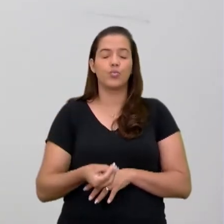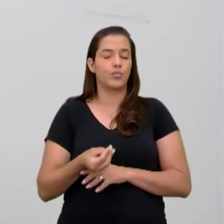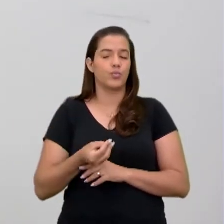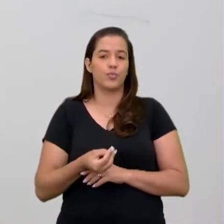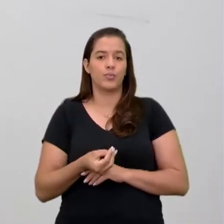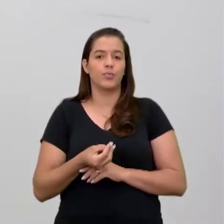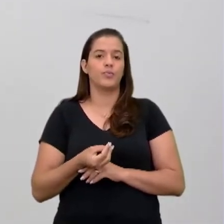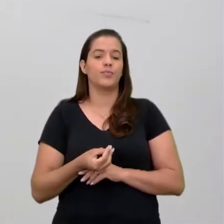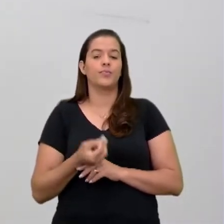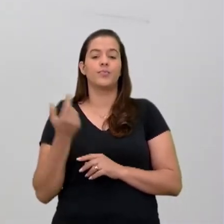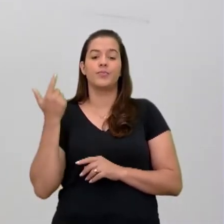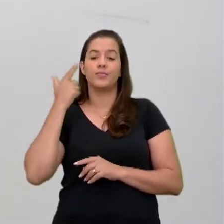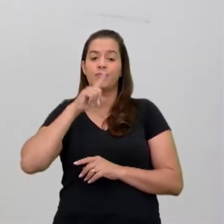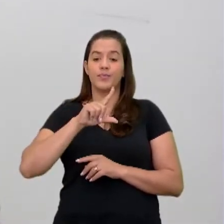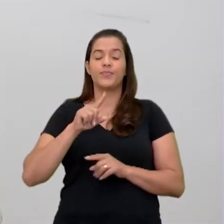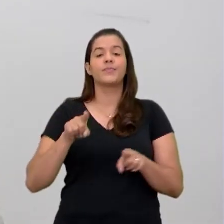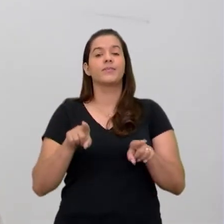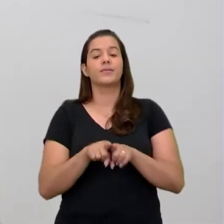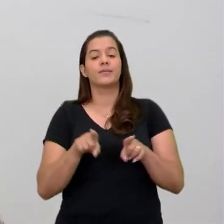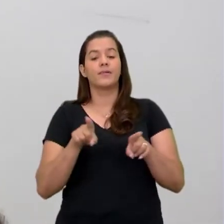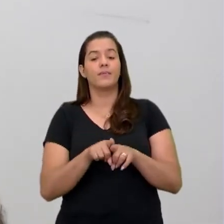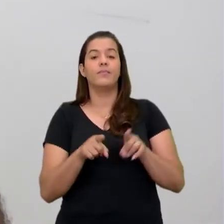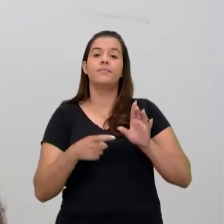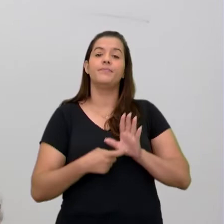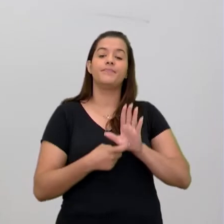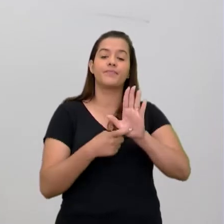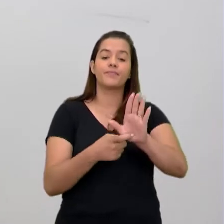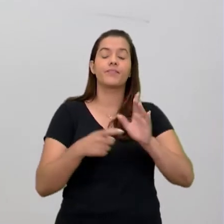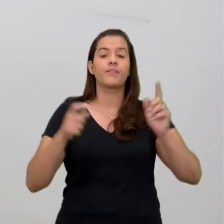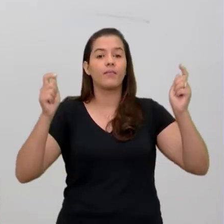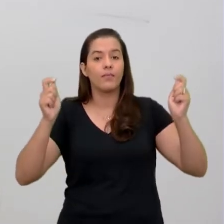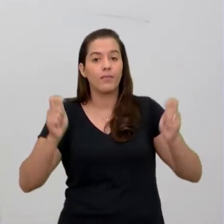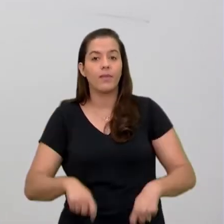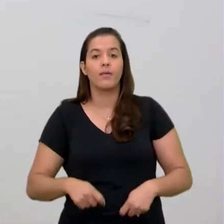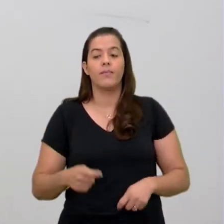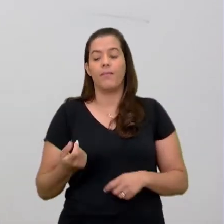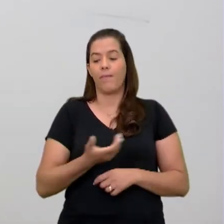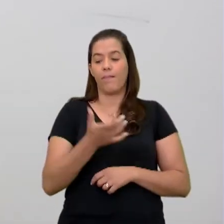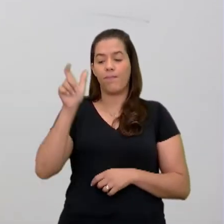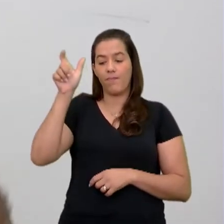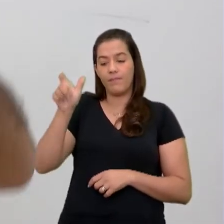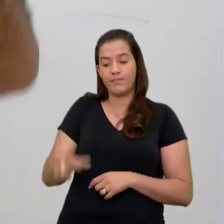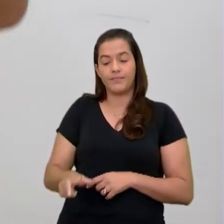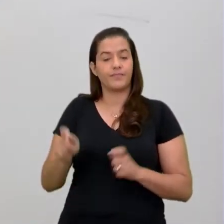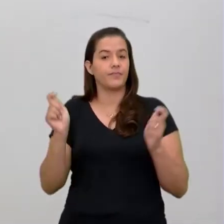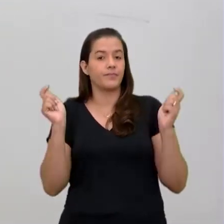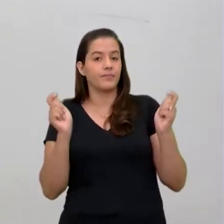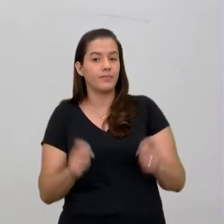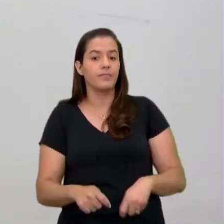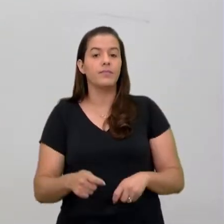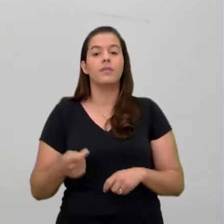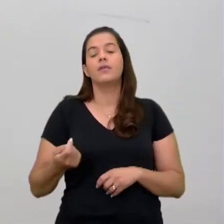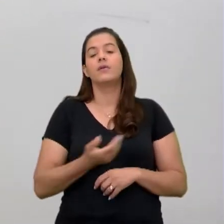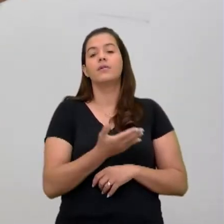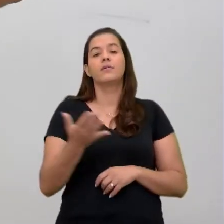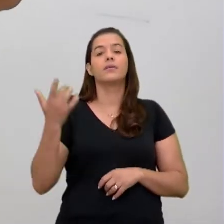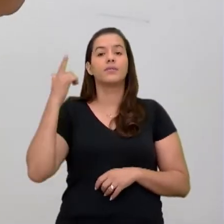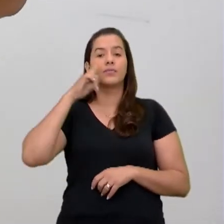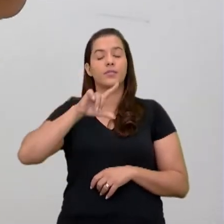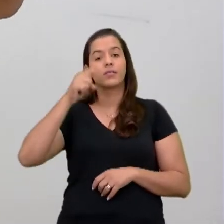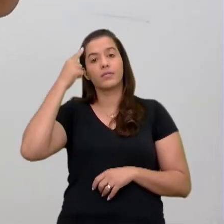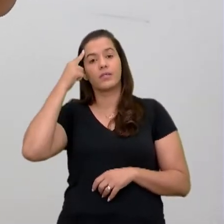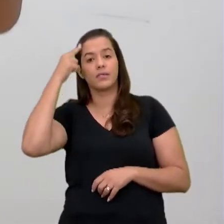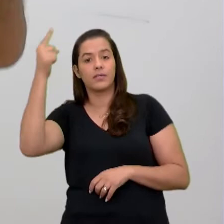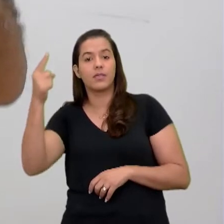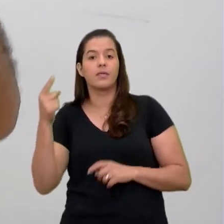inteirinho e ainda mostrou-se capaz, mostrou-se competente para que aquela